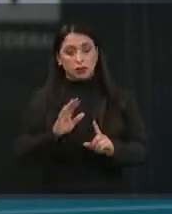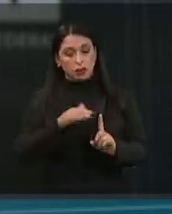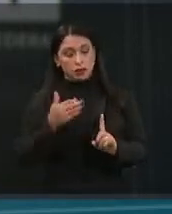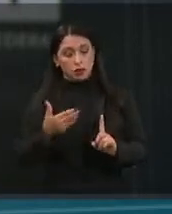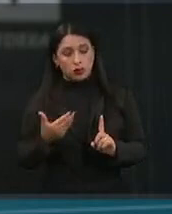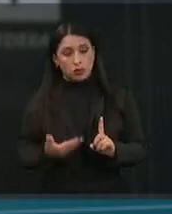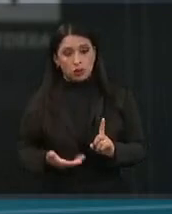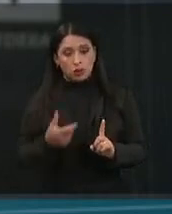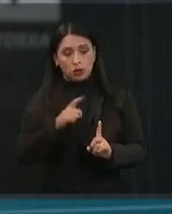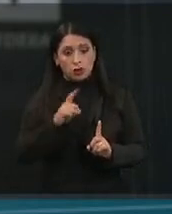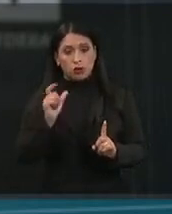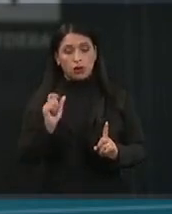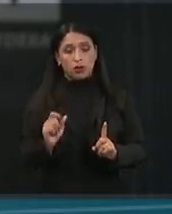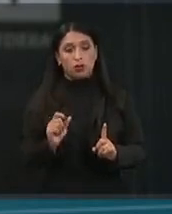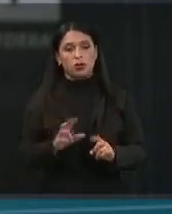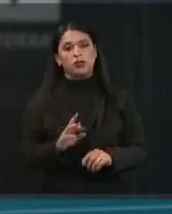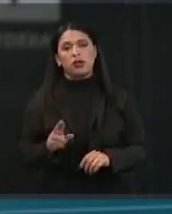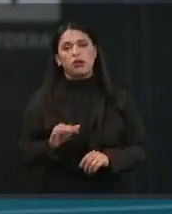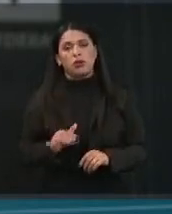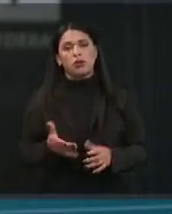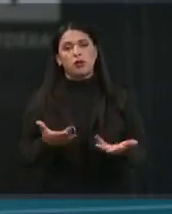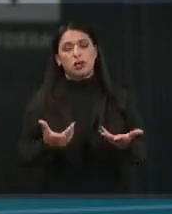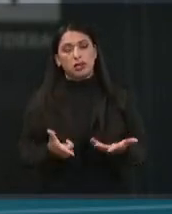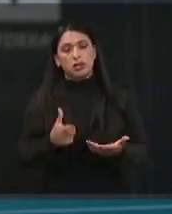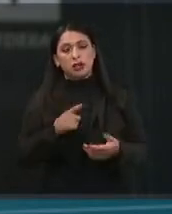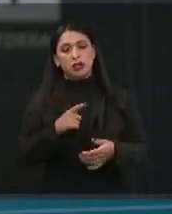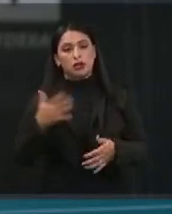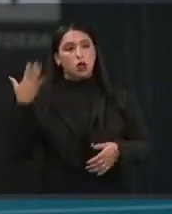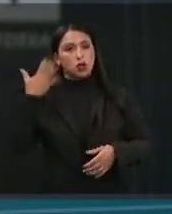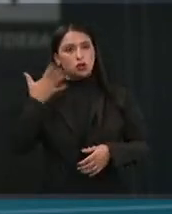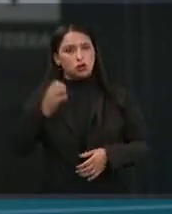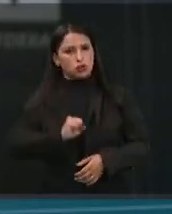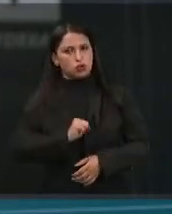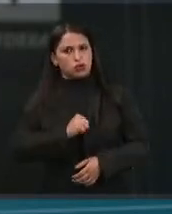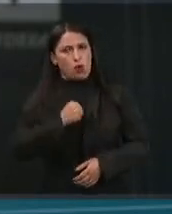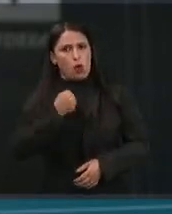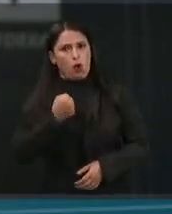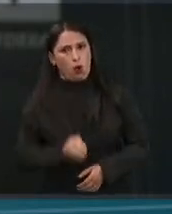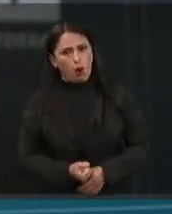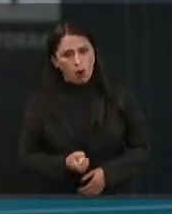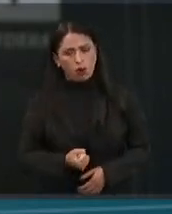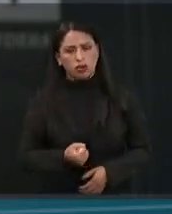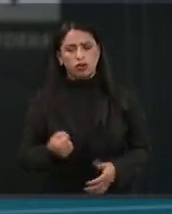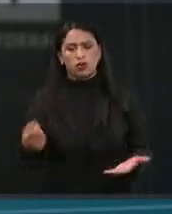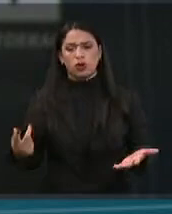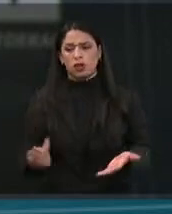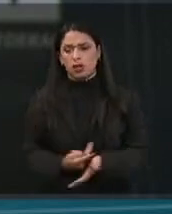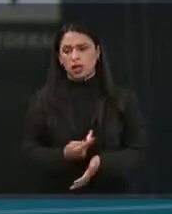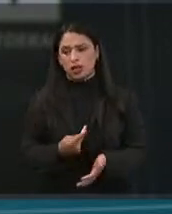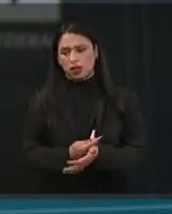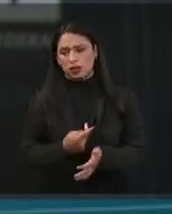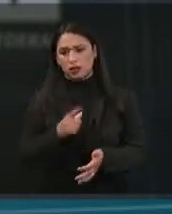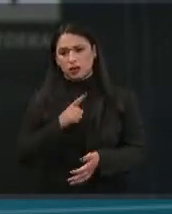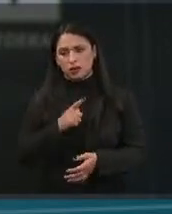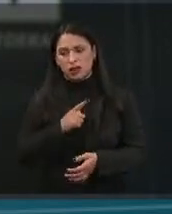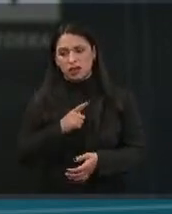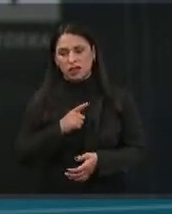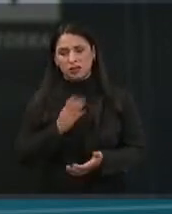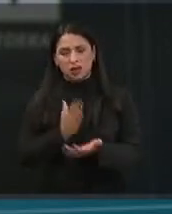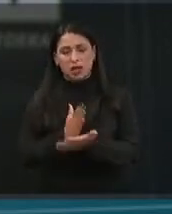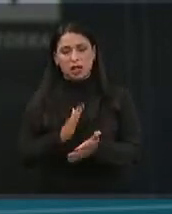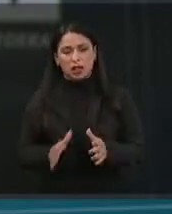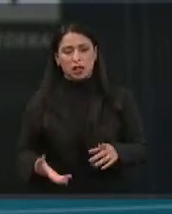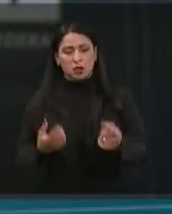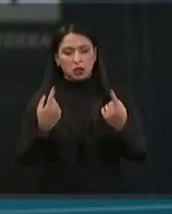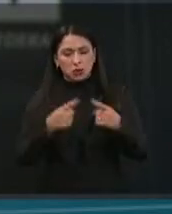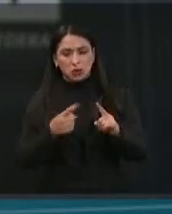E mais, não é à toa que expressões como discurso de ódio são usadas até mesmo para reprimir críticas por